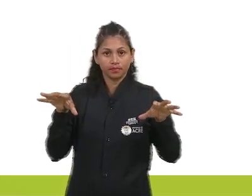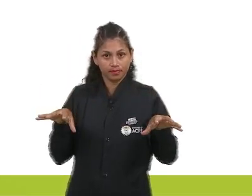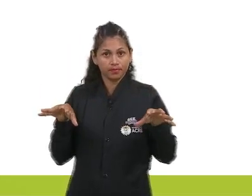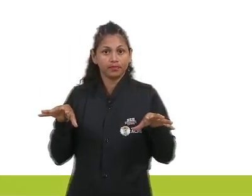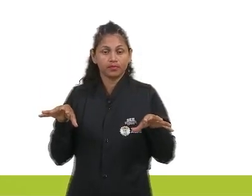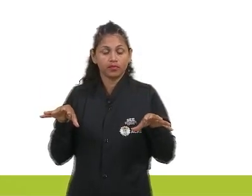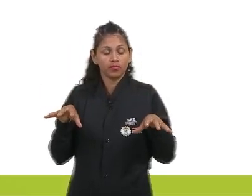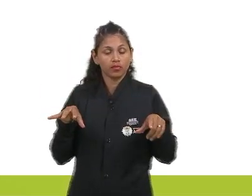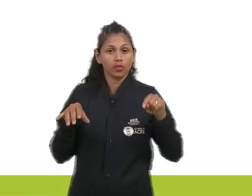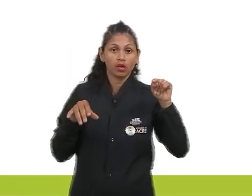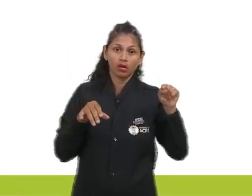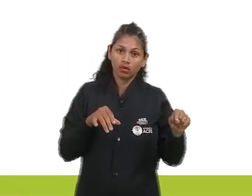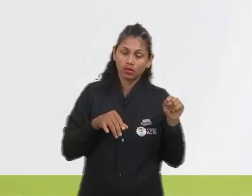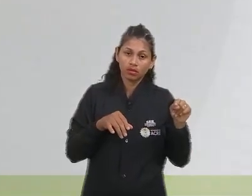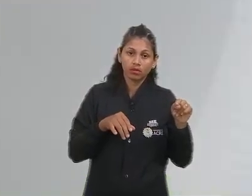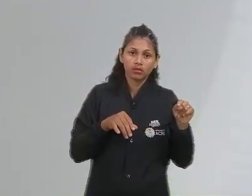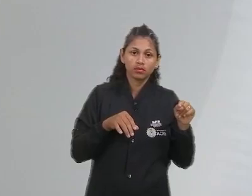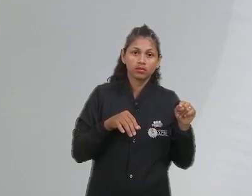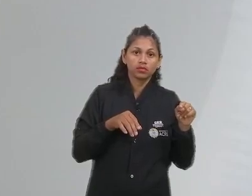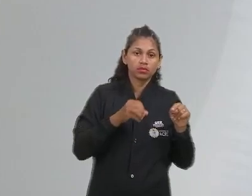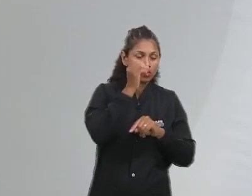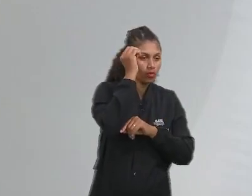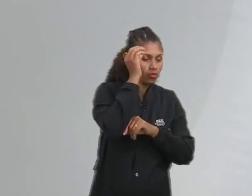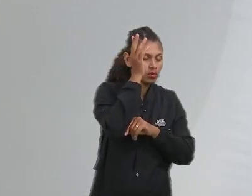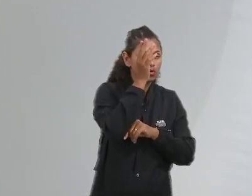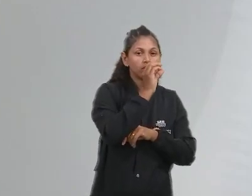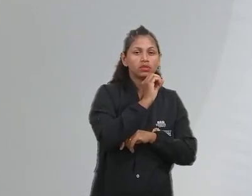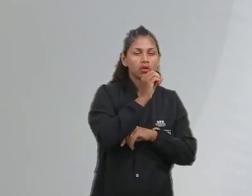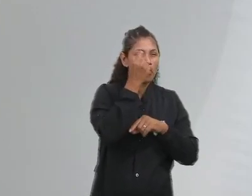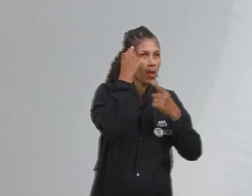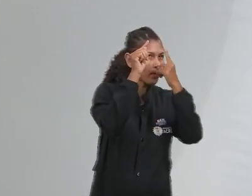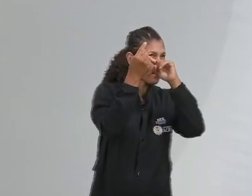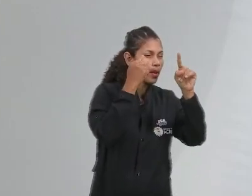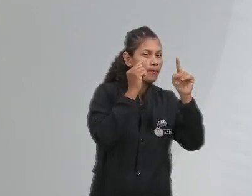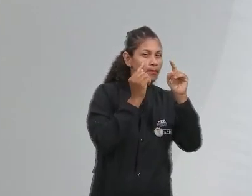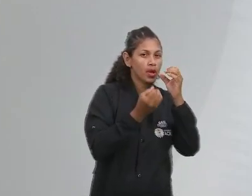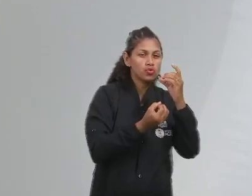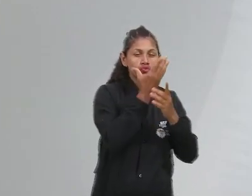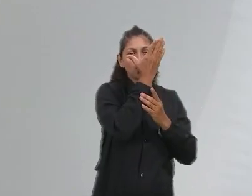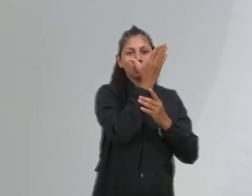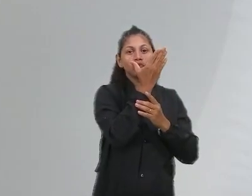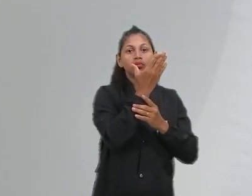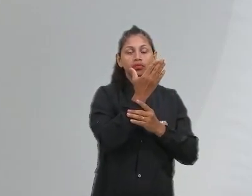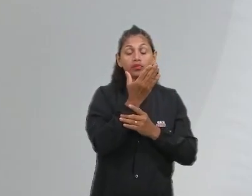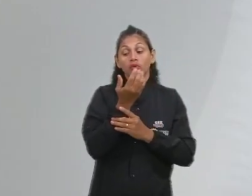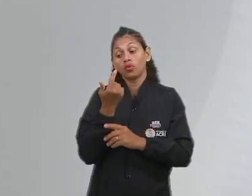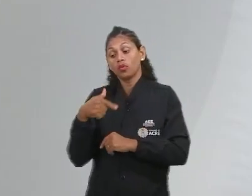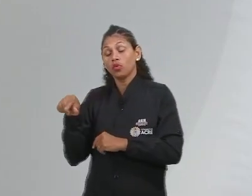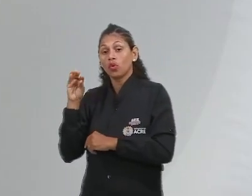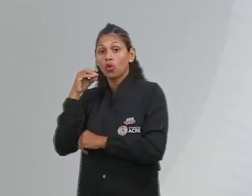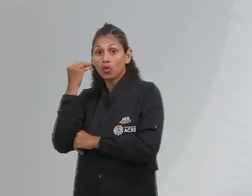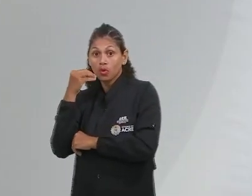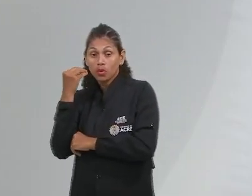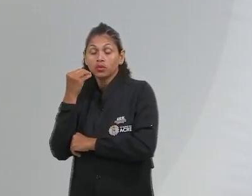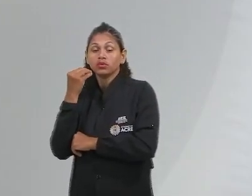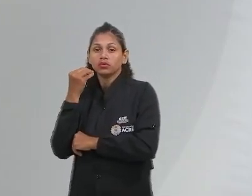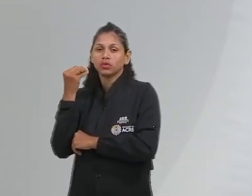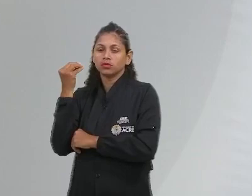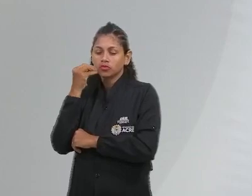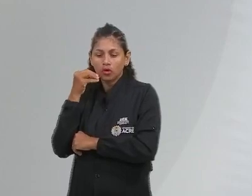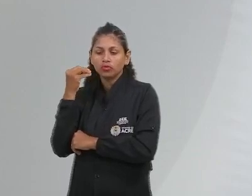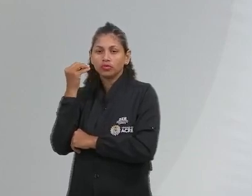Para um, o conhecimento é proveniente das ideias. Para outro, o conhecimento é proveniente